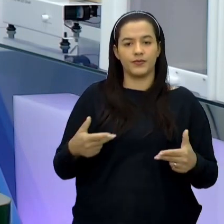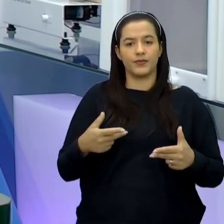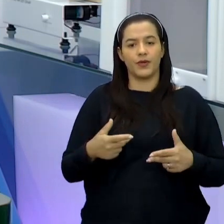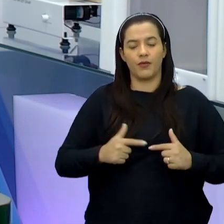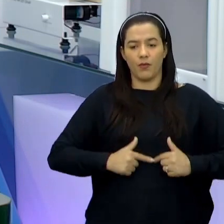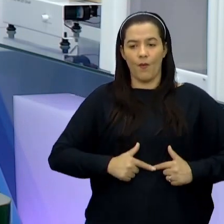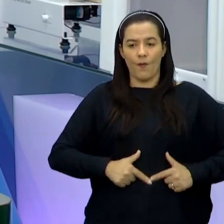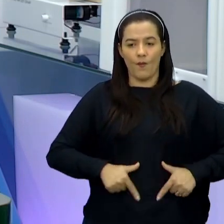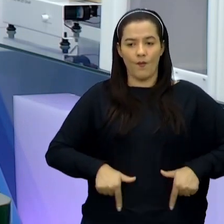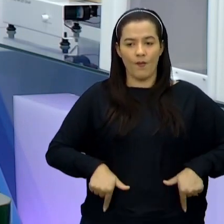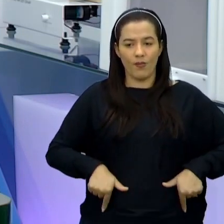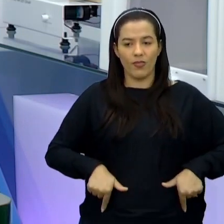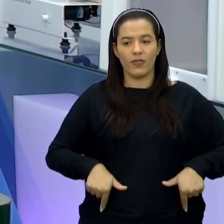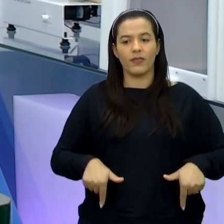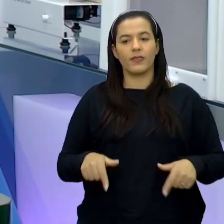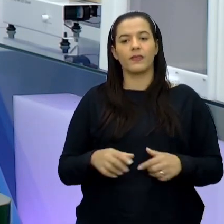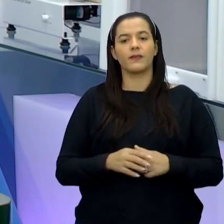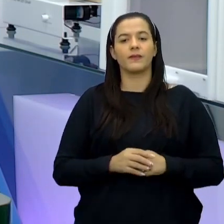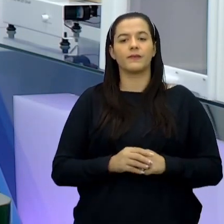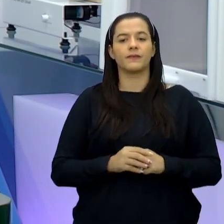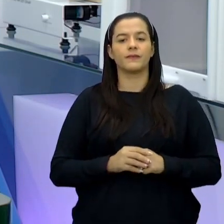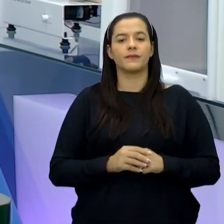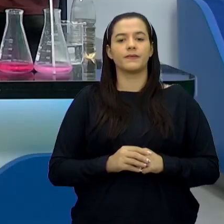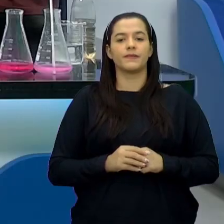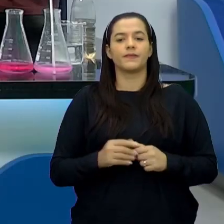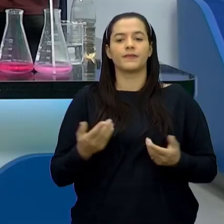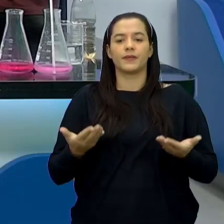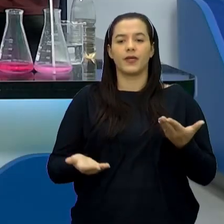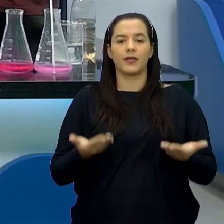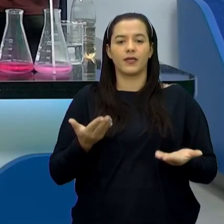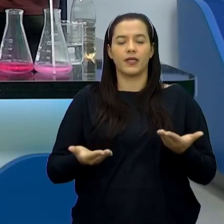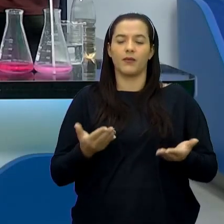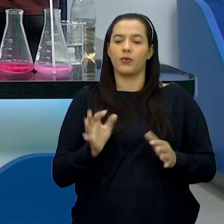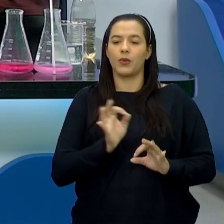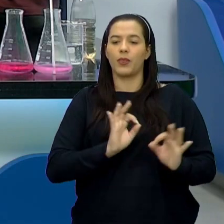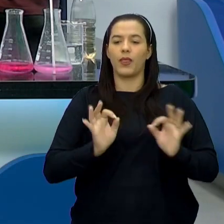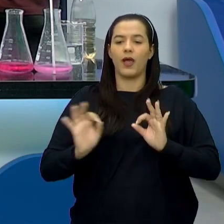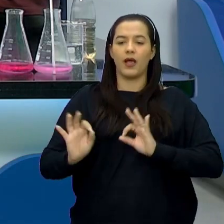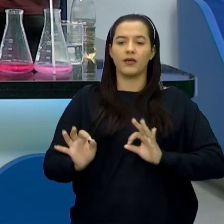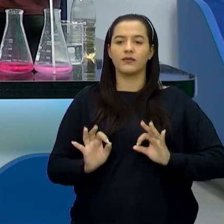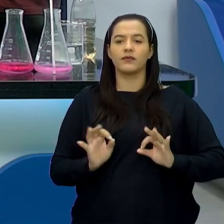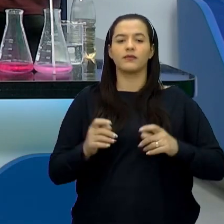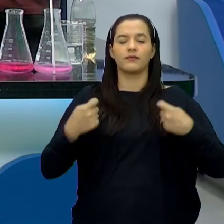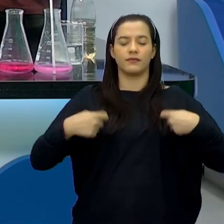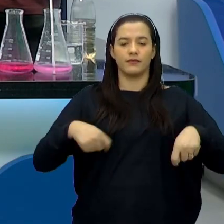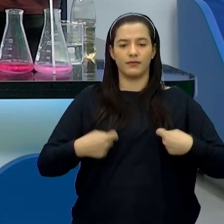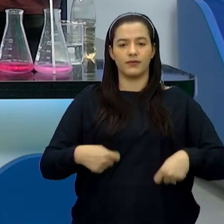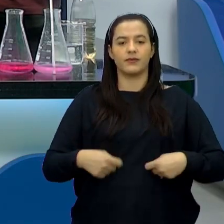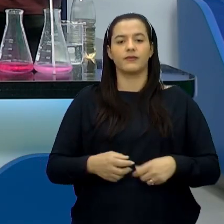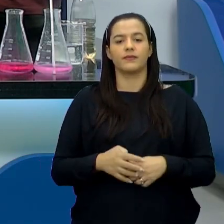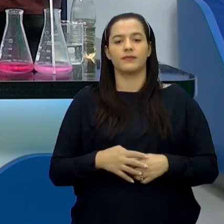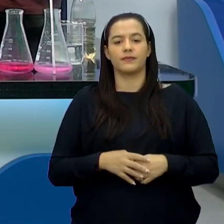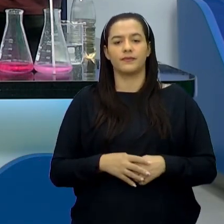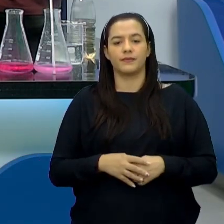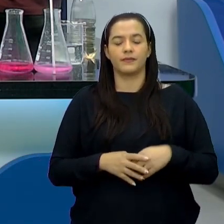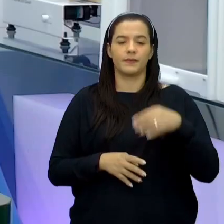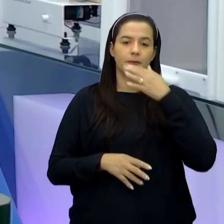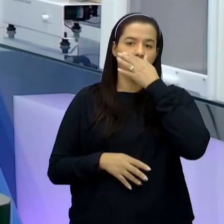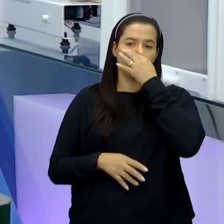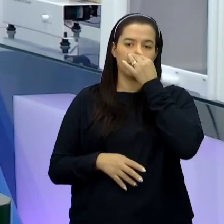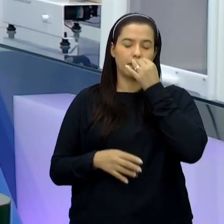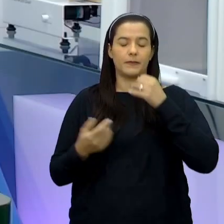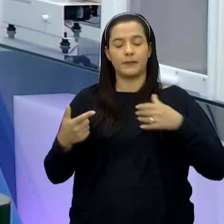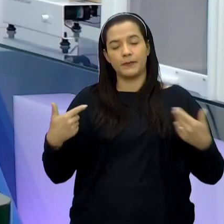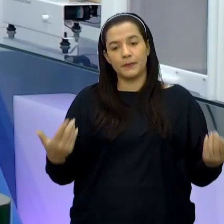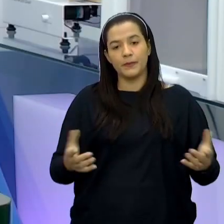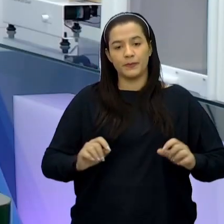vazio, sem ter algo para equilibrar? Tem que ter o equilíbrio. Então, vai aumentar